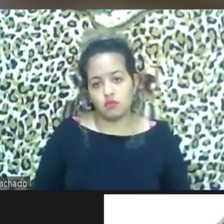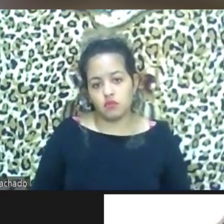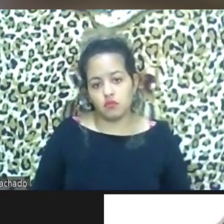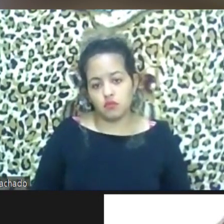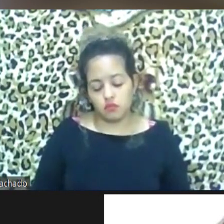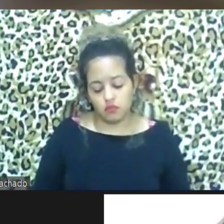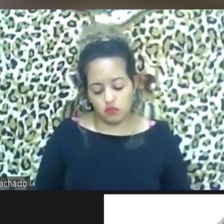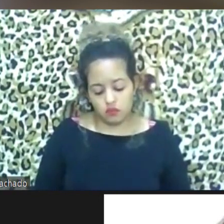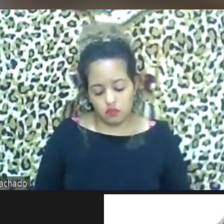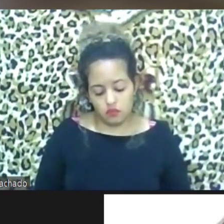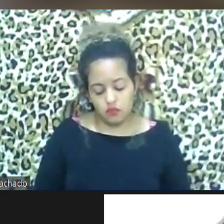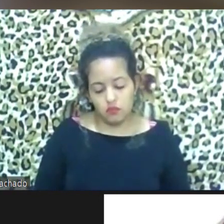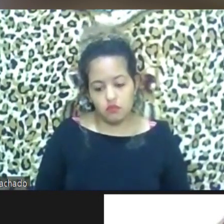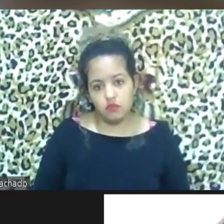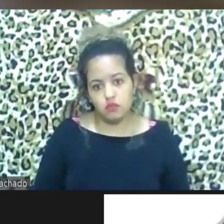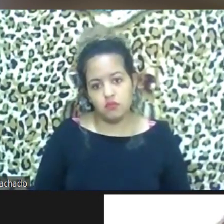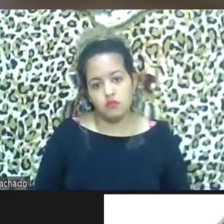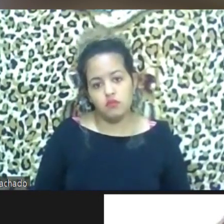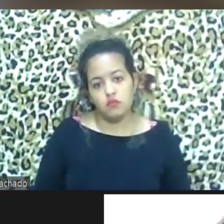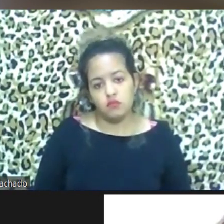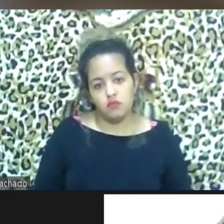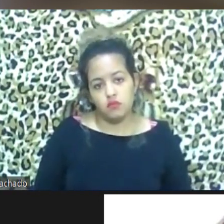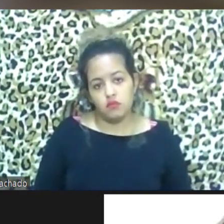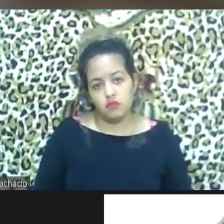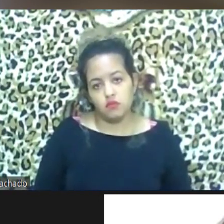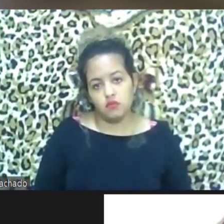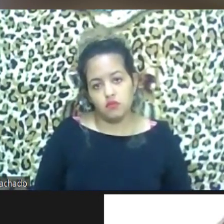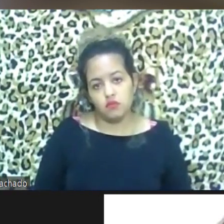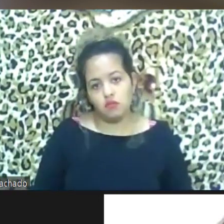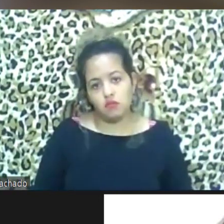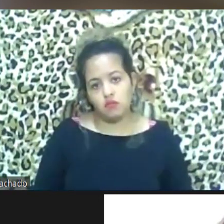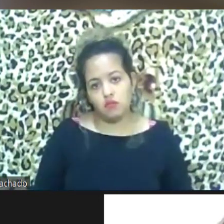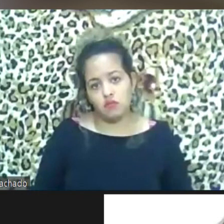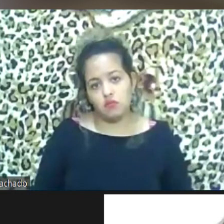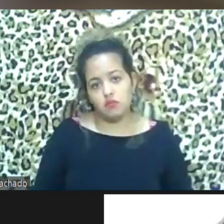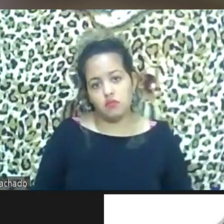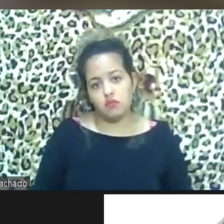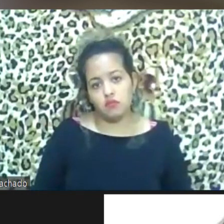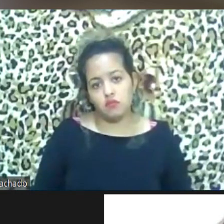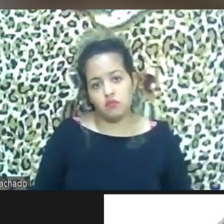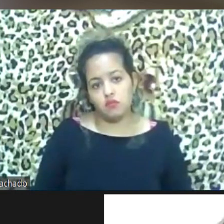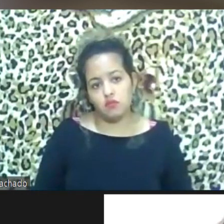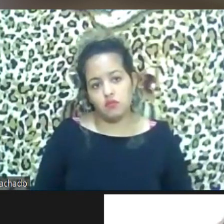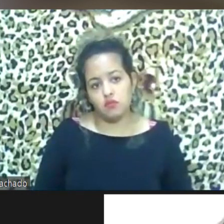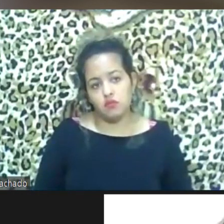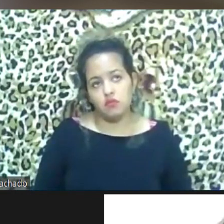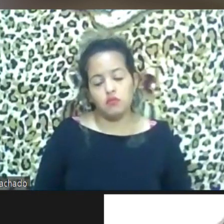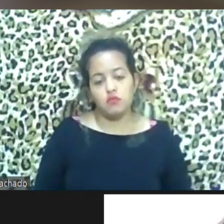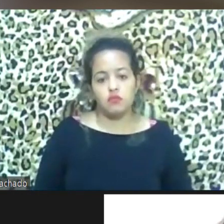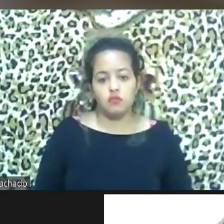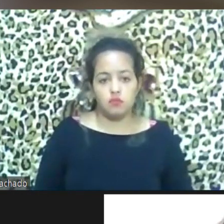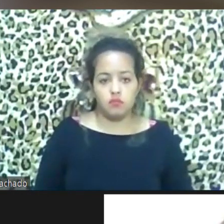força para também dizer para as outras pessoas que não nos reconhecem por causa da nossa cor da pele, ou nos